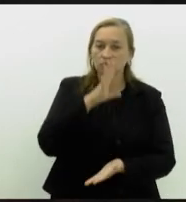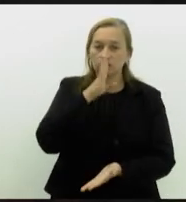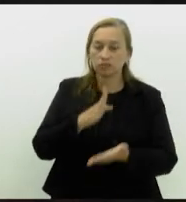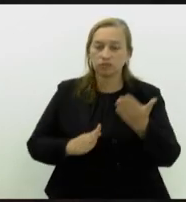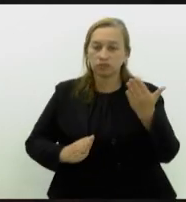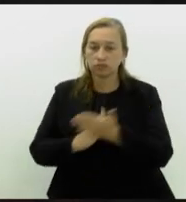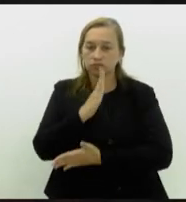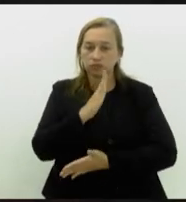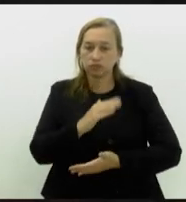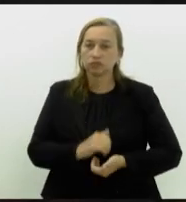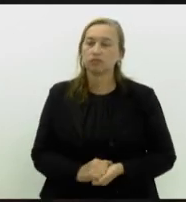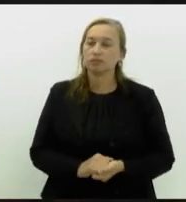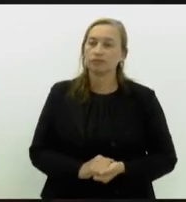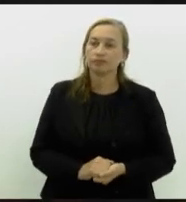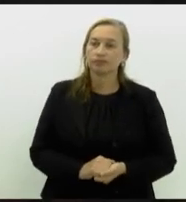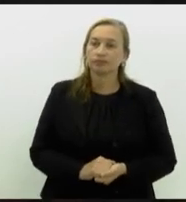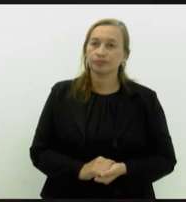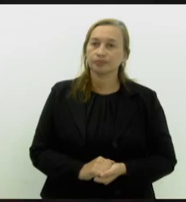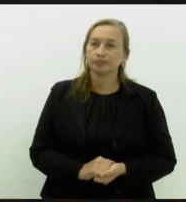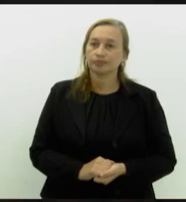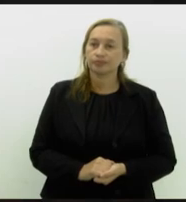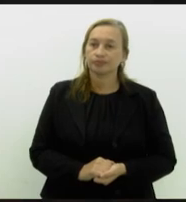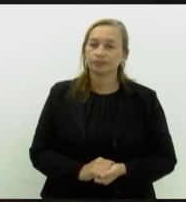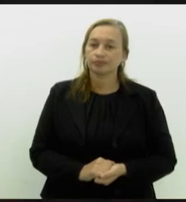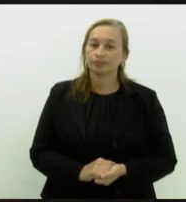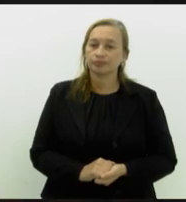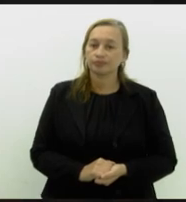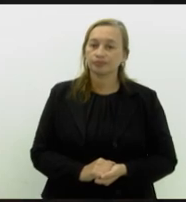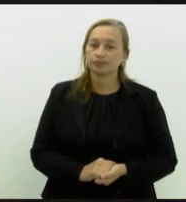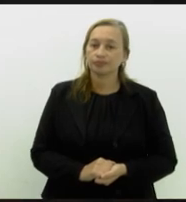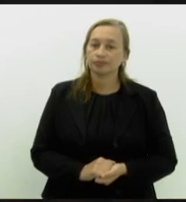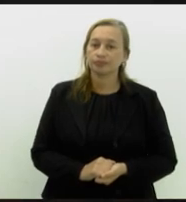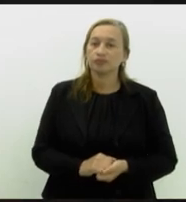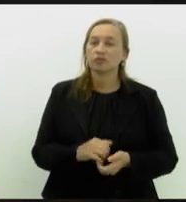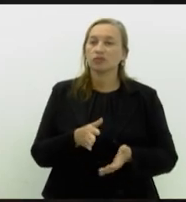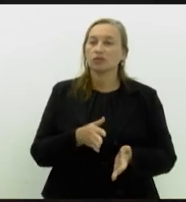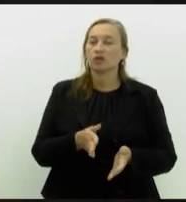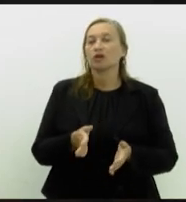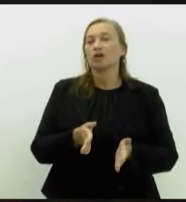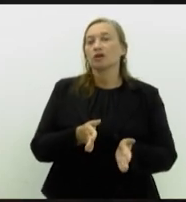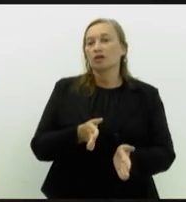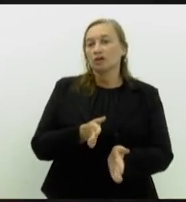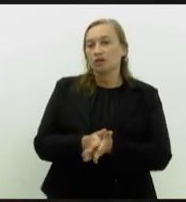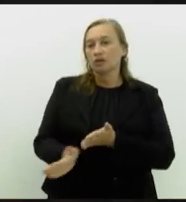aprovam, permaneçam como estão. Aprovado. Vai redação final.